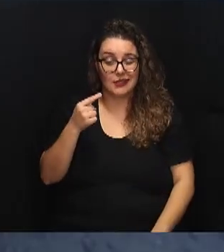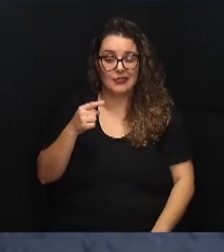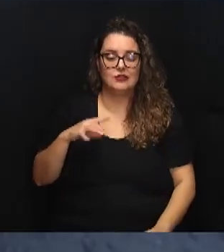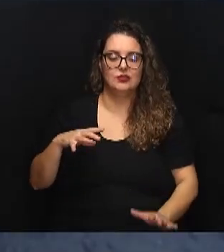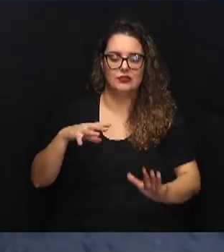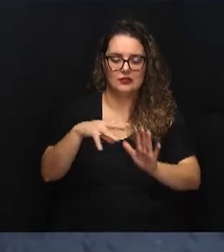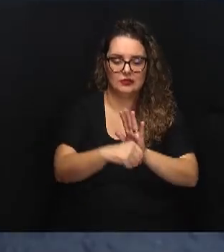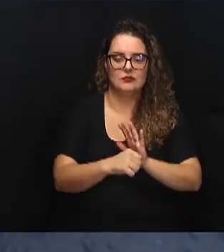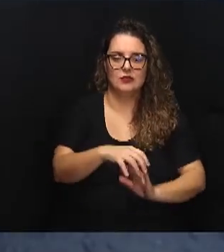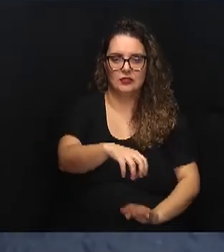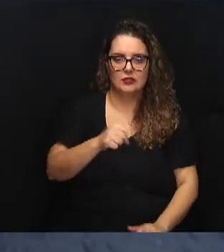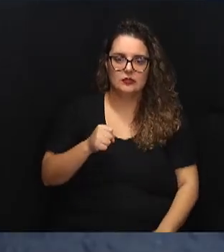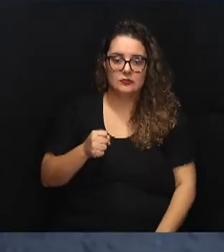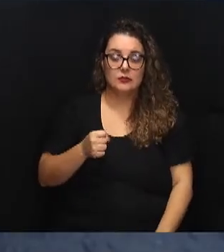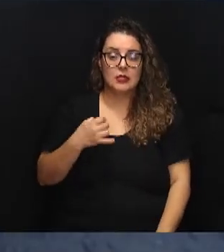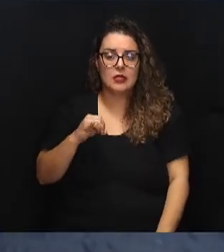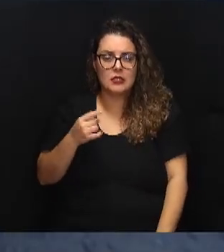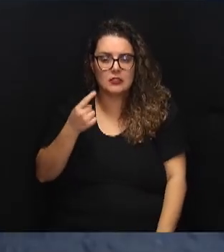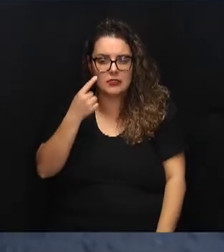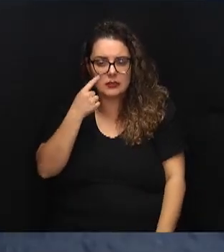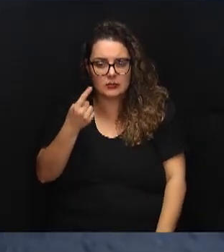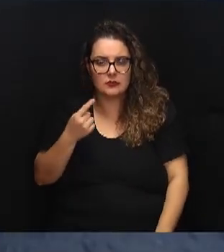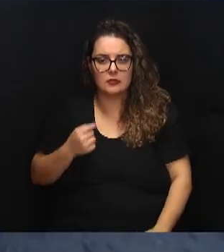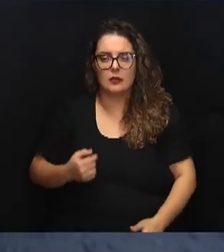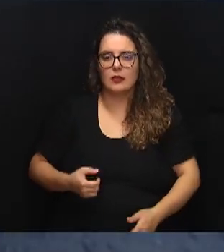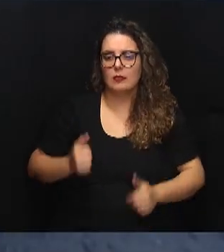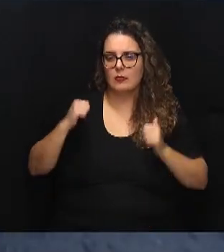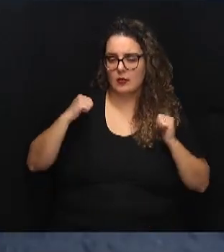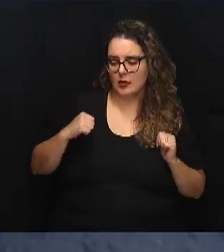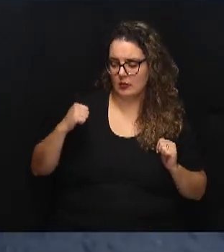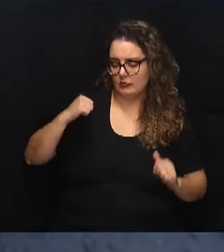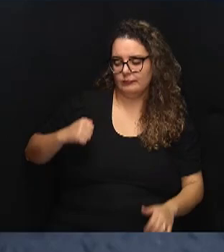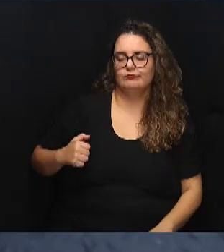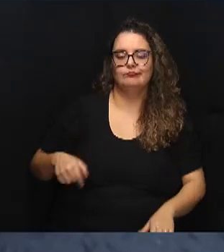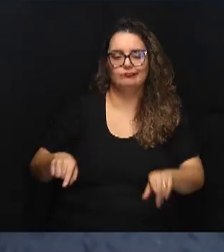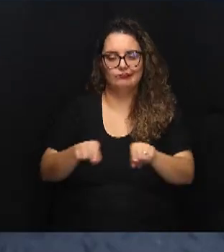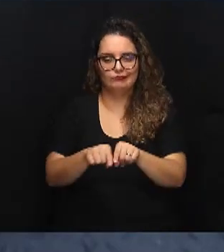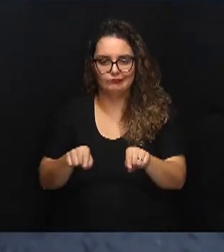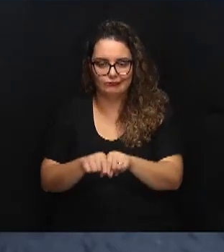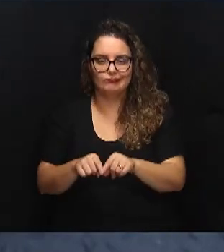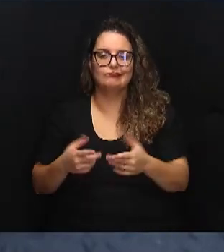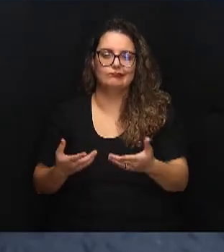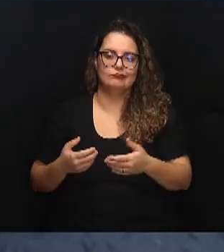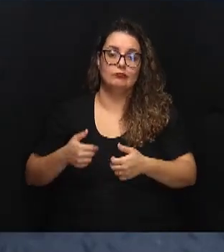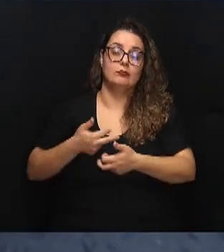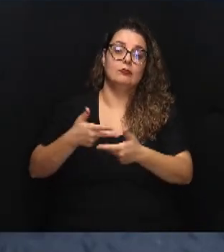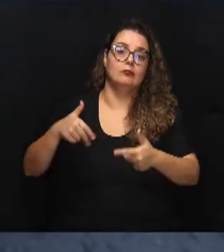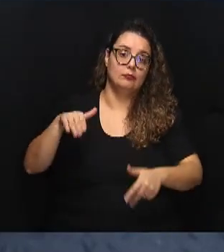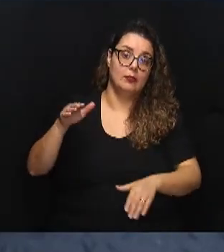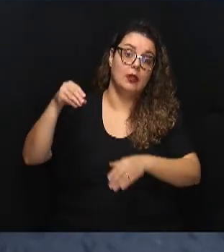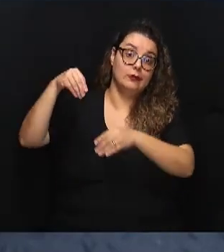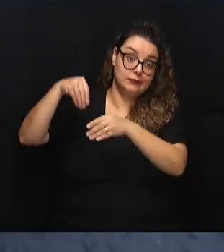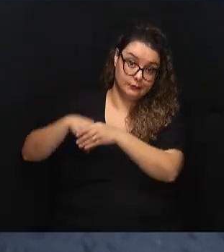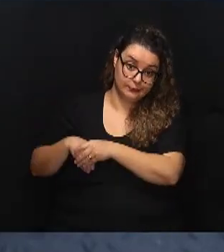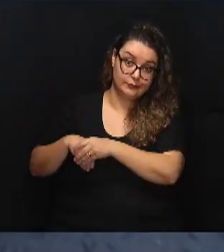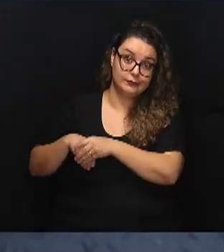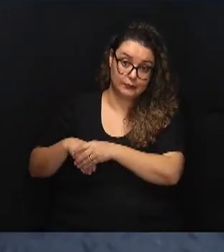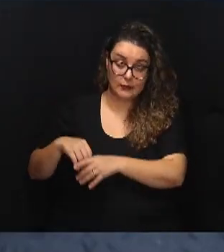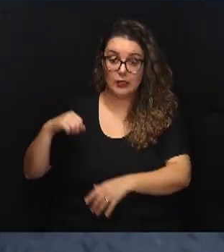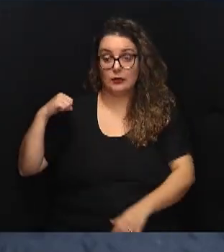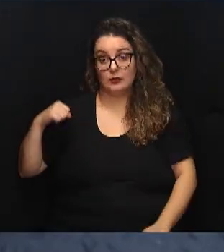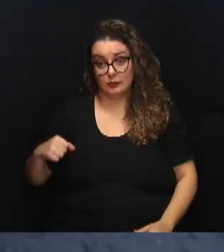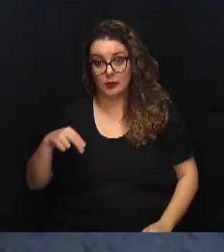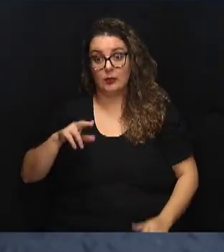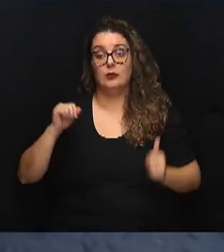subtrair itens. E se você leva uma bolsa, uma mochila, também você vai colocar mais coisas dentro dessa bolsa ou